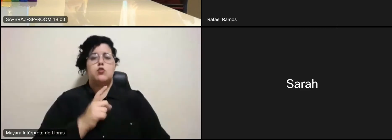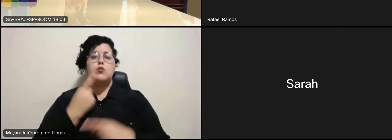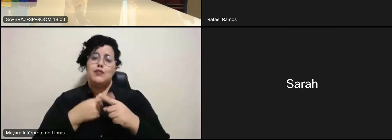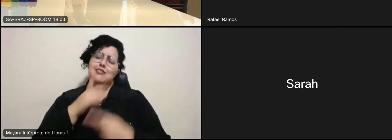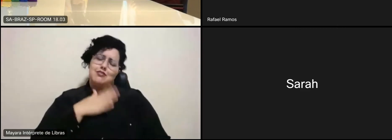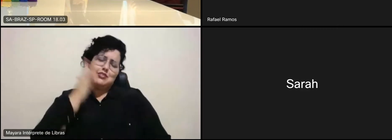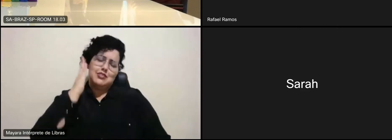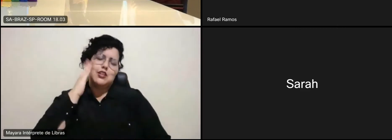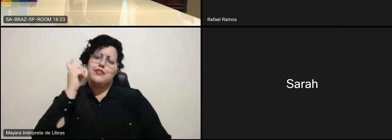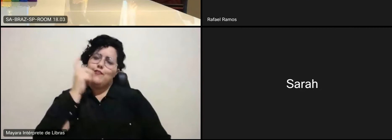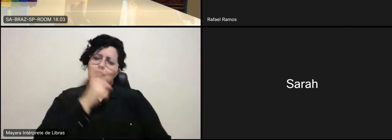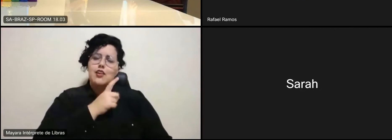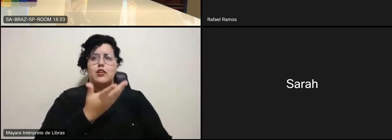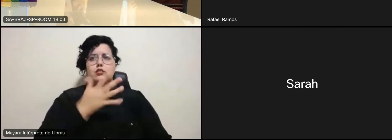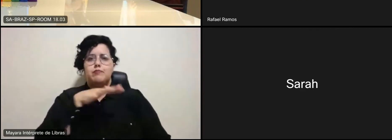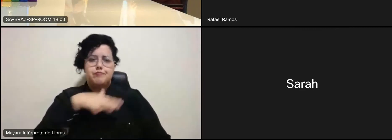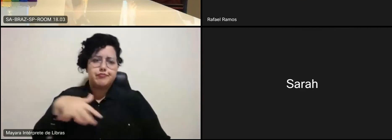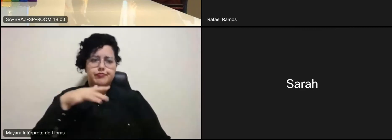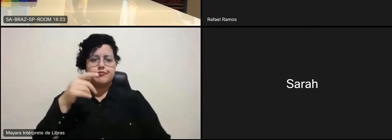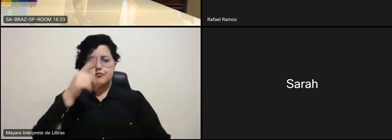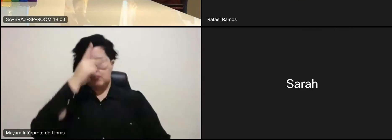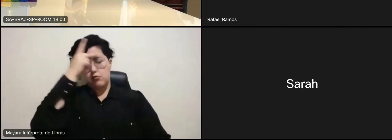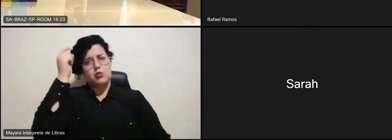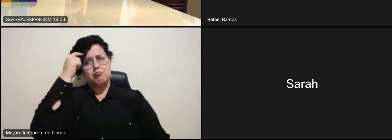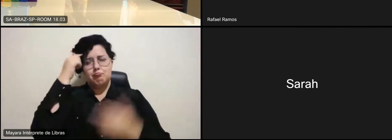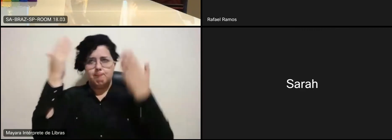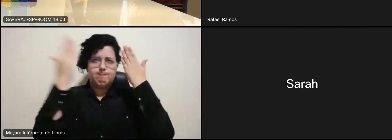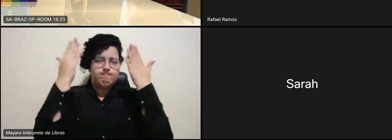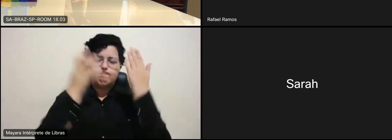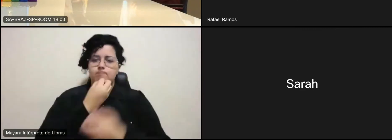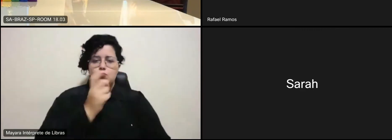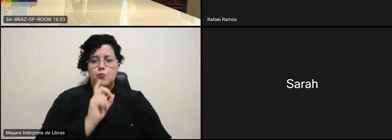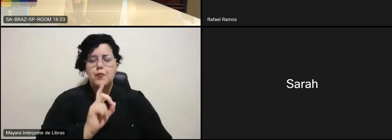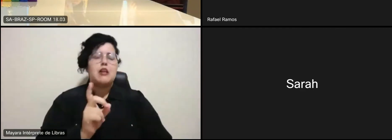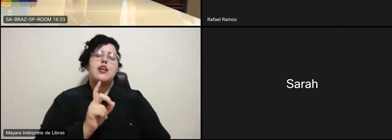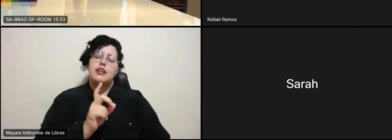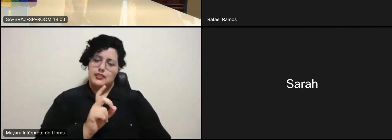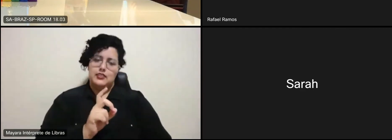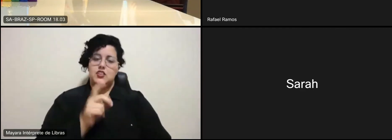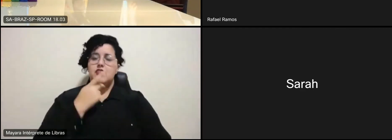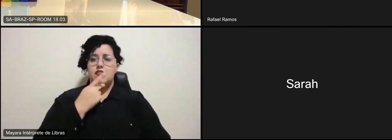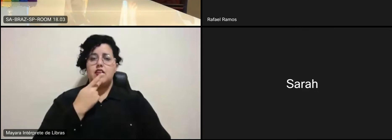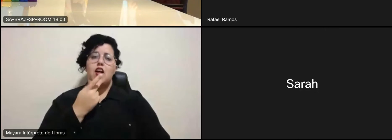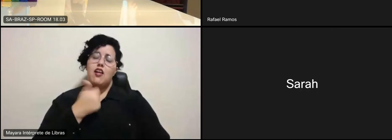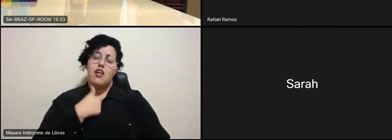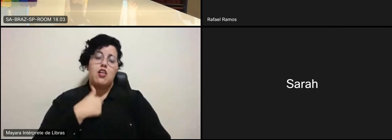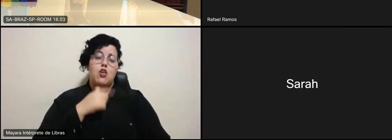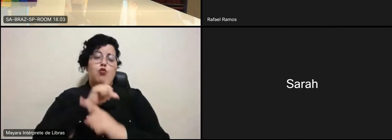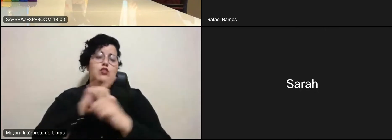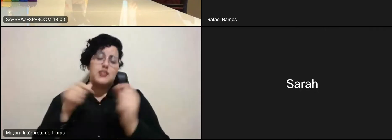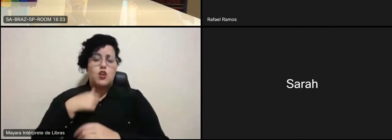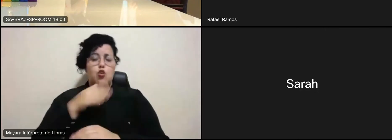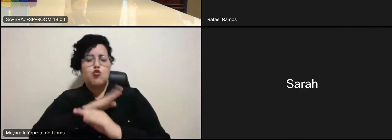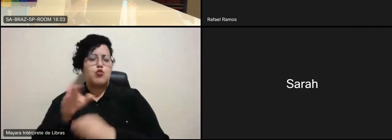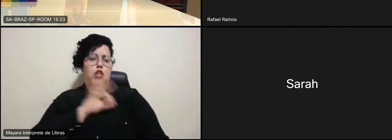você está tão mal, psicologicamente falando naquele momento, você não vai falar assim: olha, eu vou sair daqui e vou até a